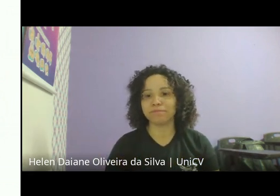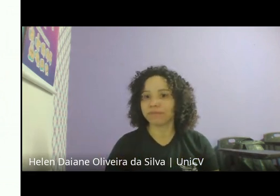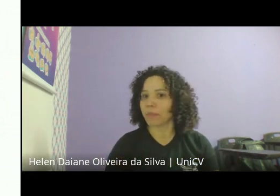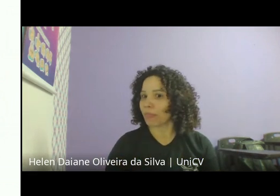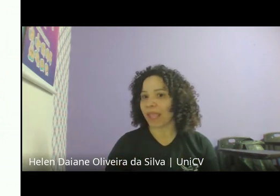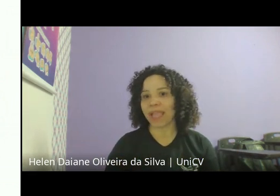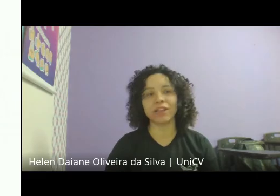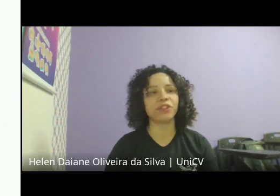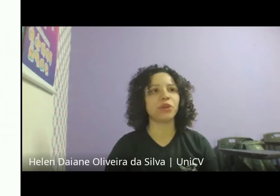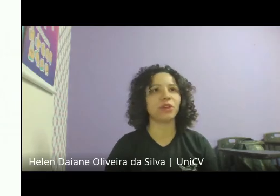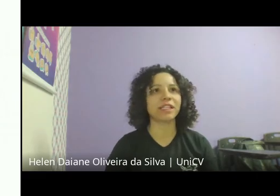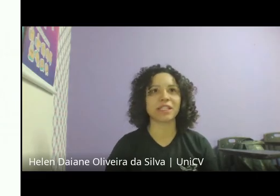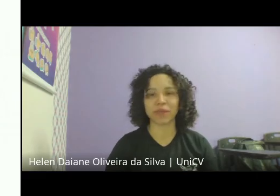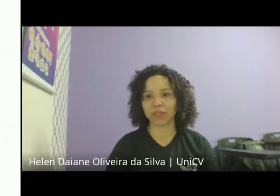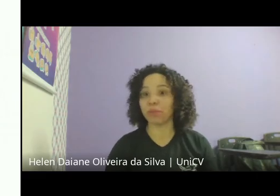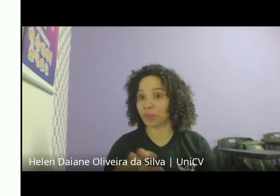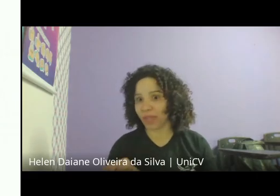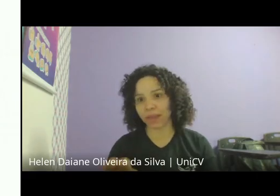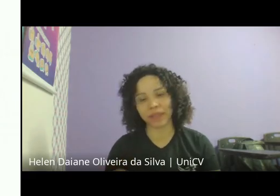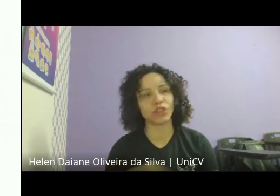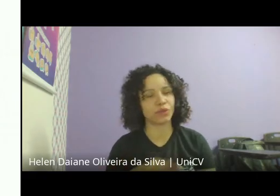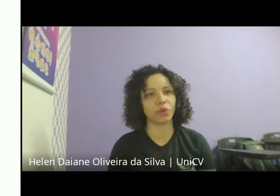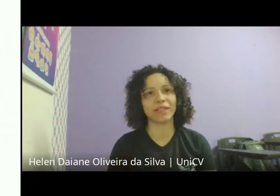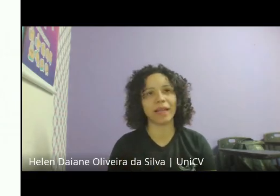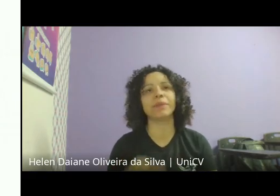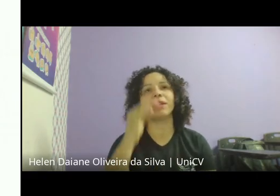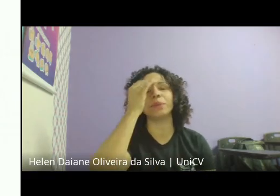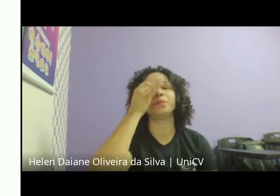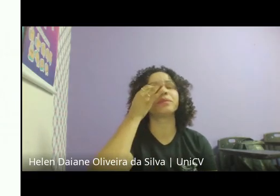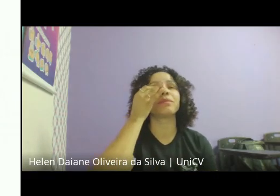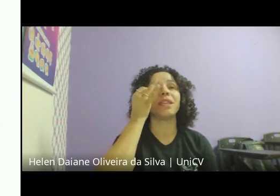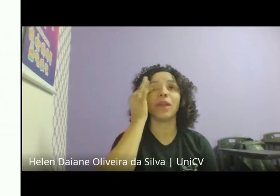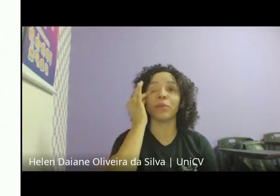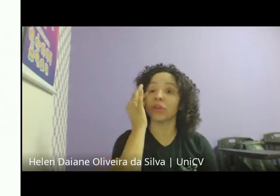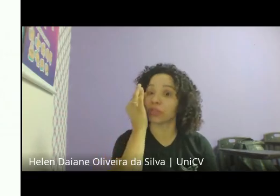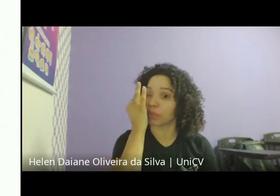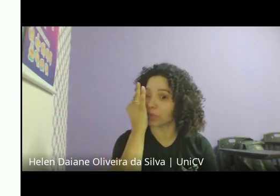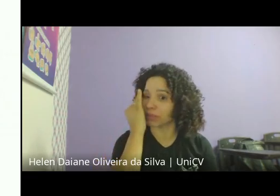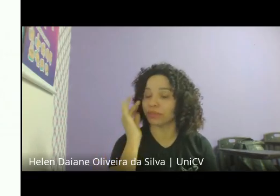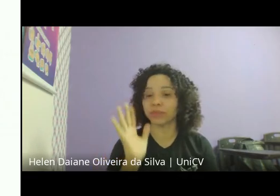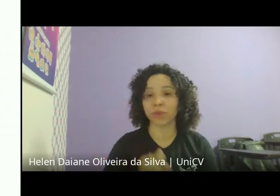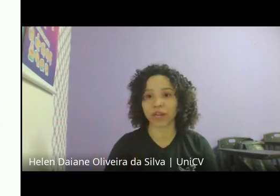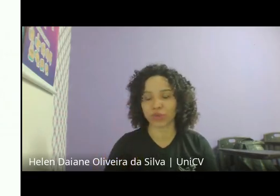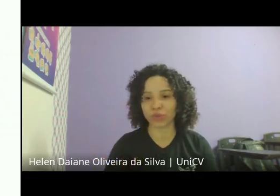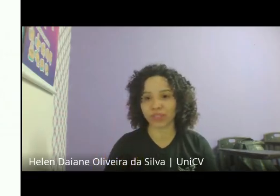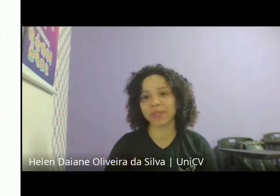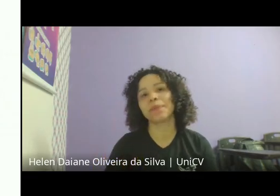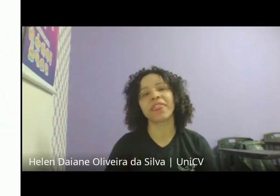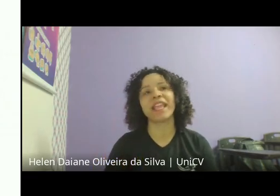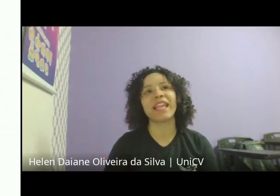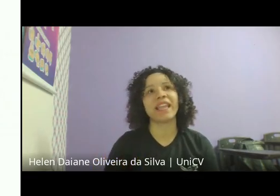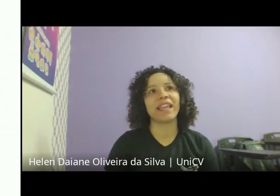aí ela ficou nessa situação por um tempo, tá, gente? Não foi coisa rápida, não. E eu lembro que nós fomos num lugar